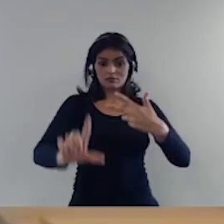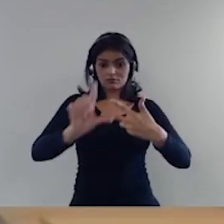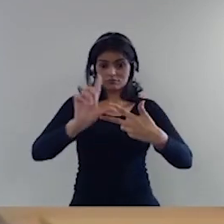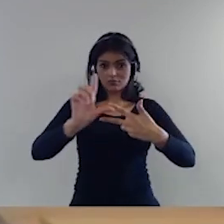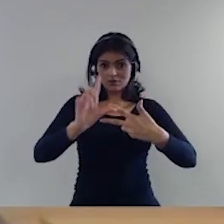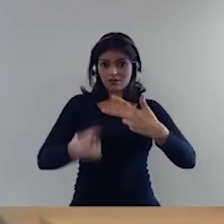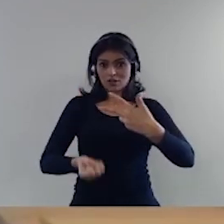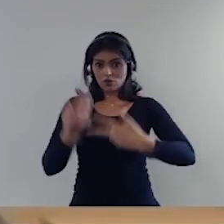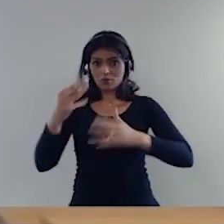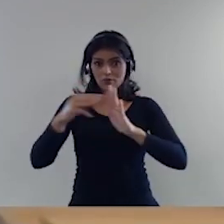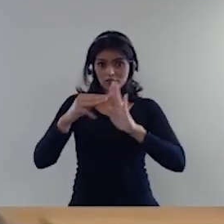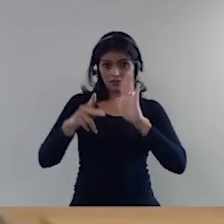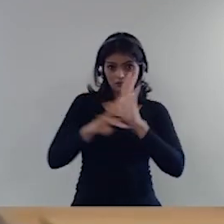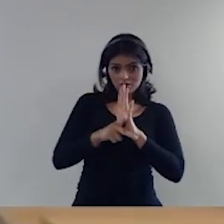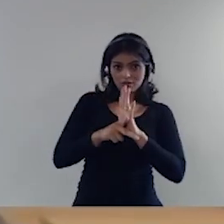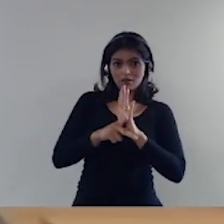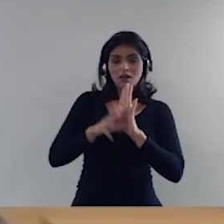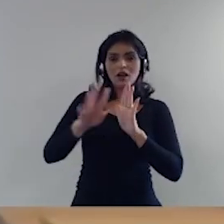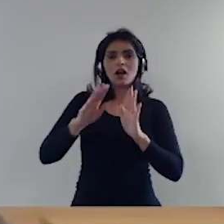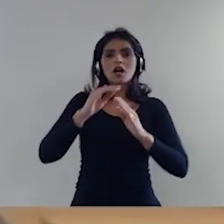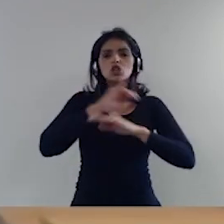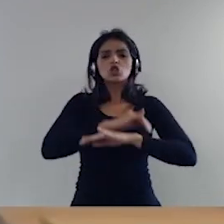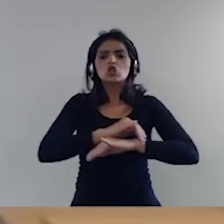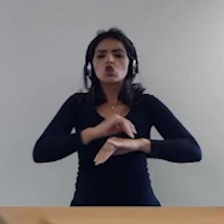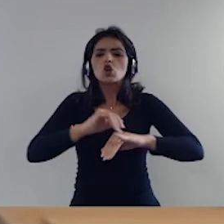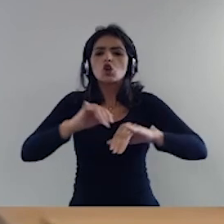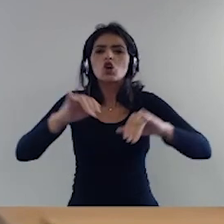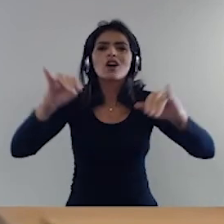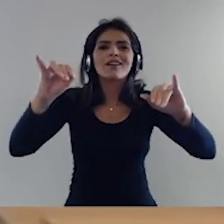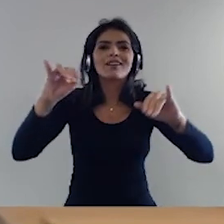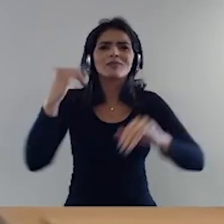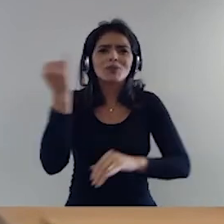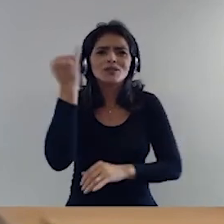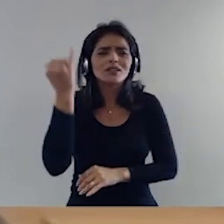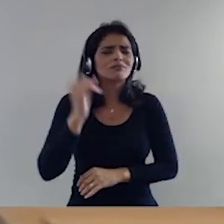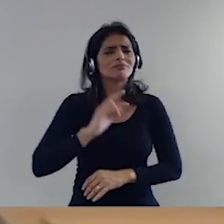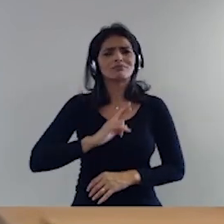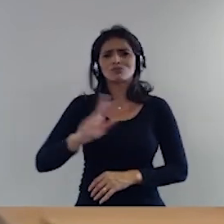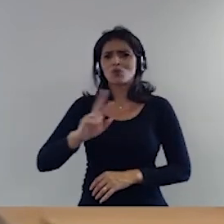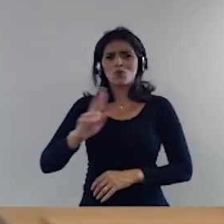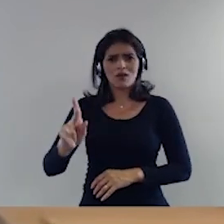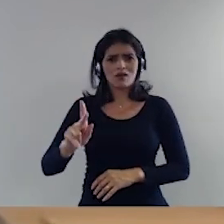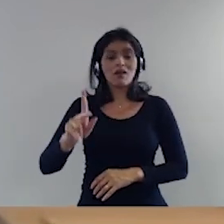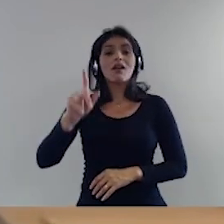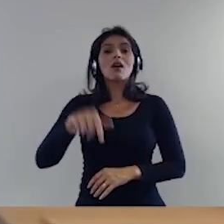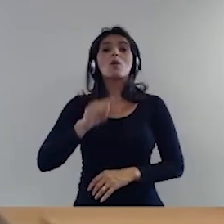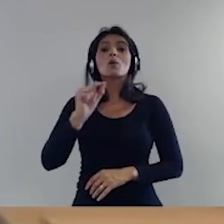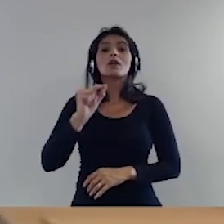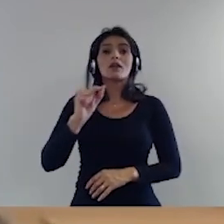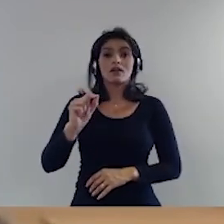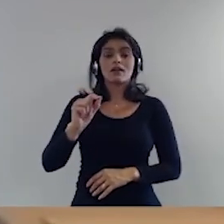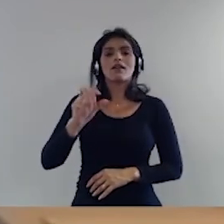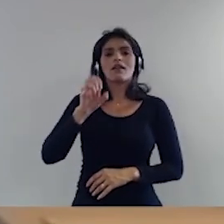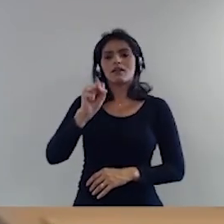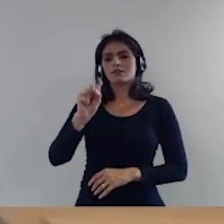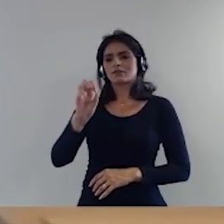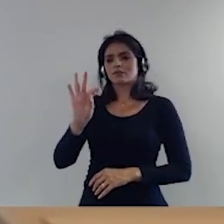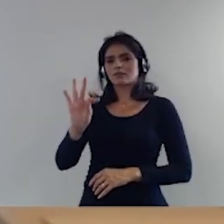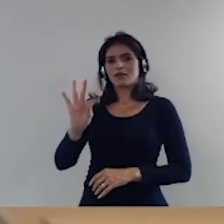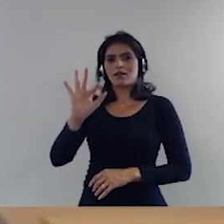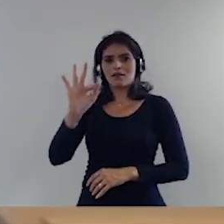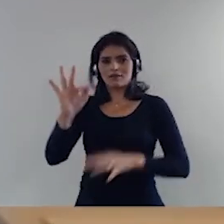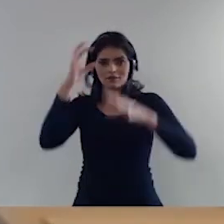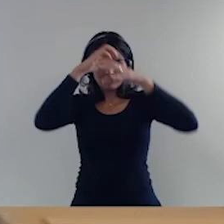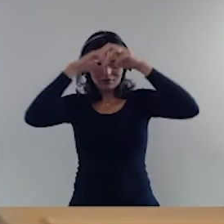provisórias presidenciais, a notícia não é relevante. O que geralmente tem destaque é quando o Supremo